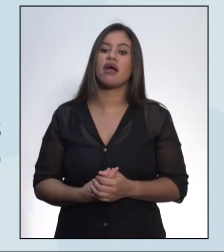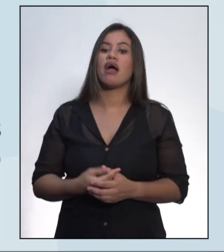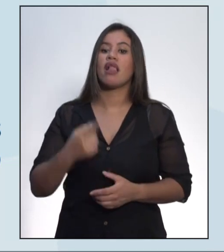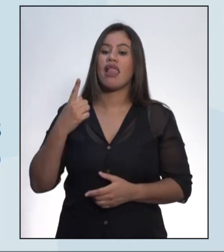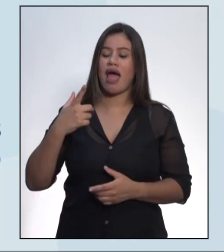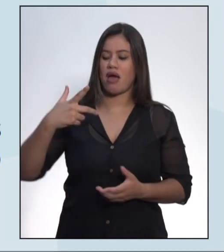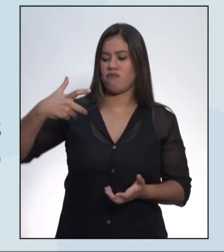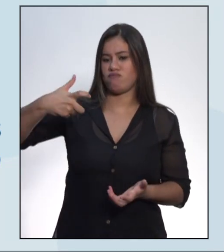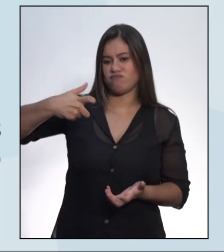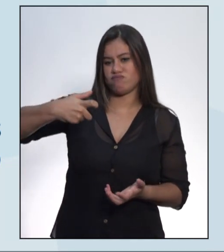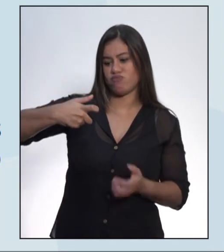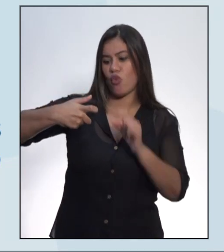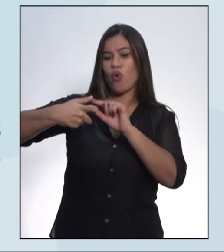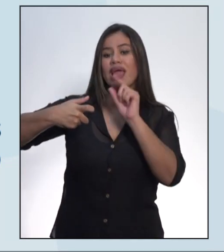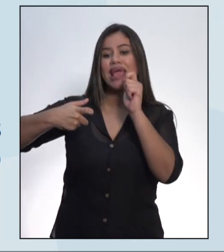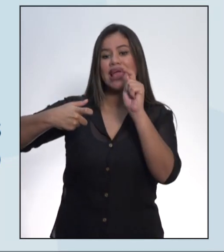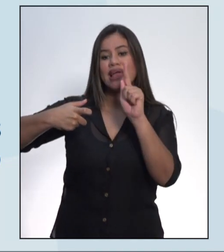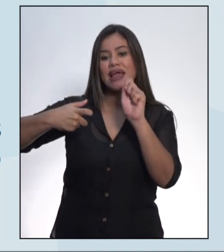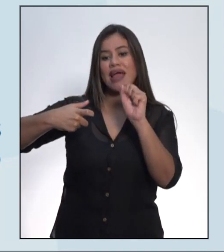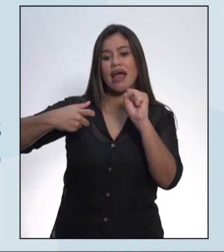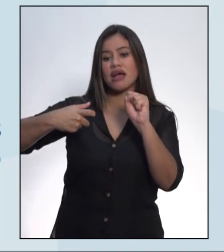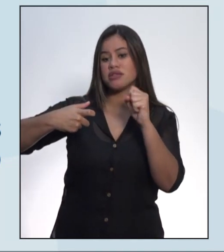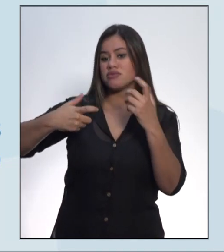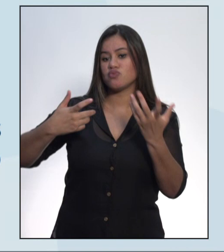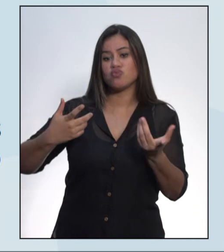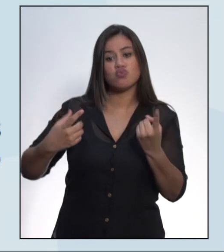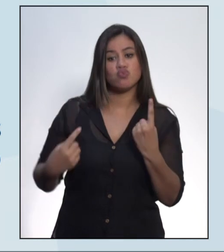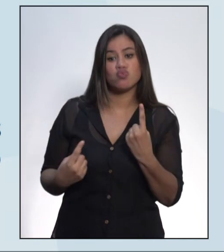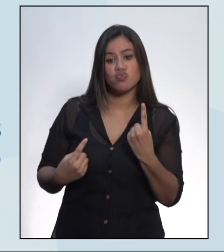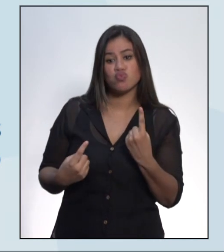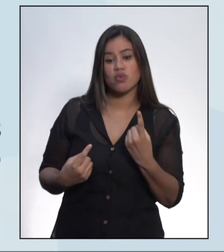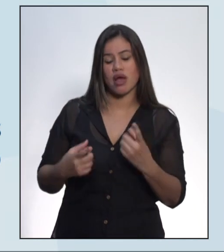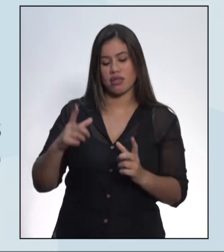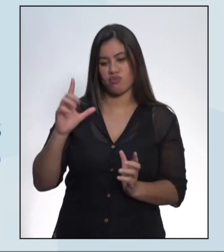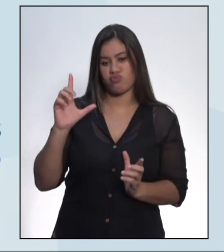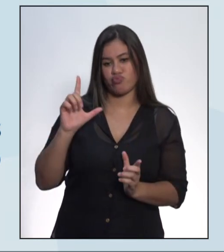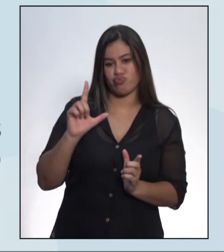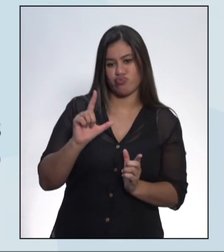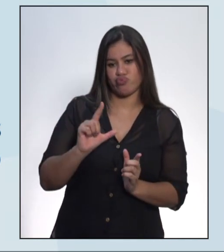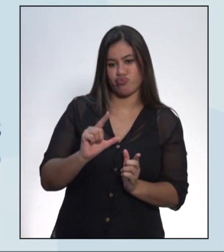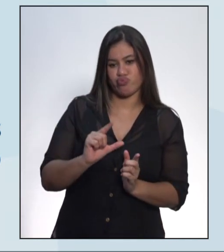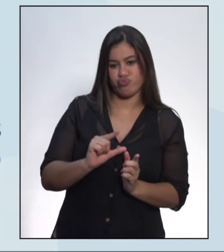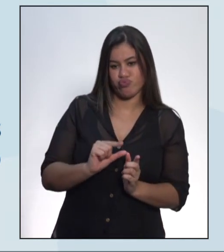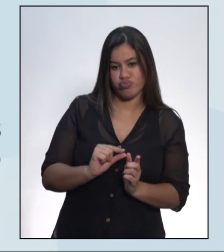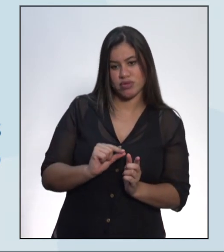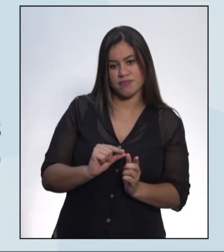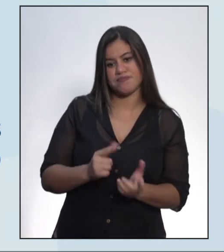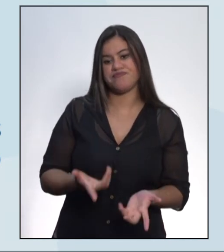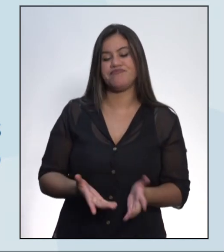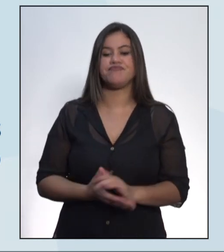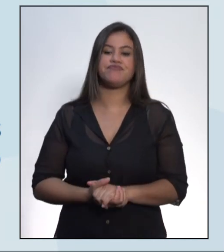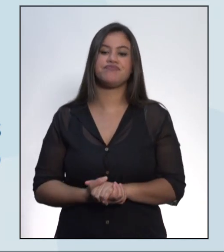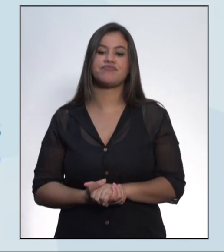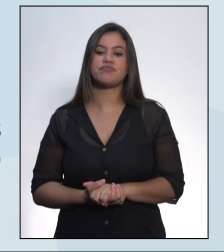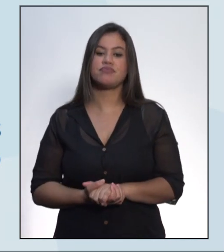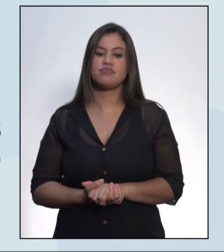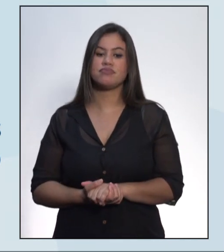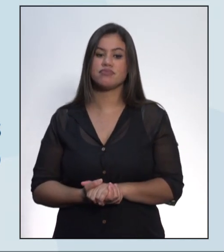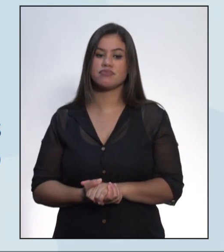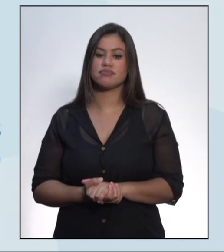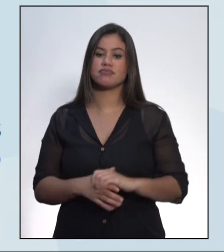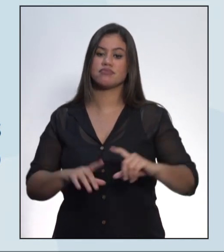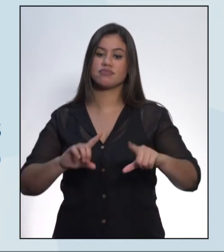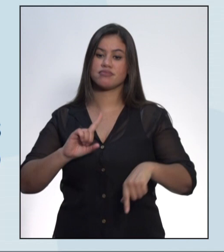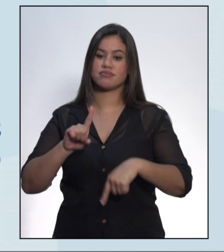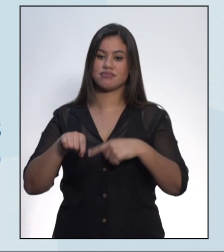lado, então do outro lado eu não tinha gás nenhum, então é claro que o menor volume de gás é onde não tem gás, beleza? E